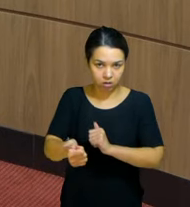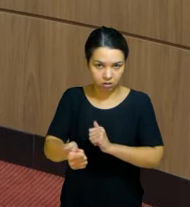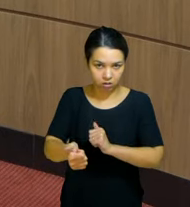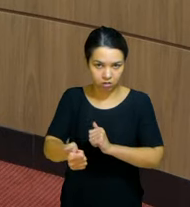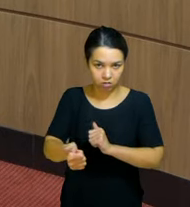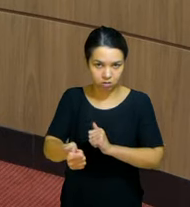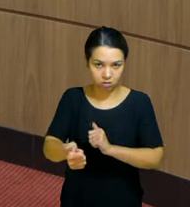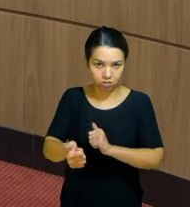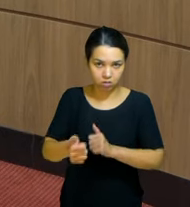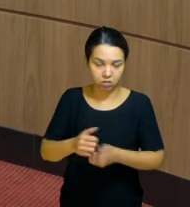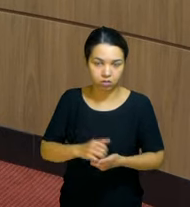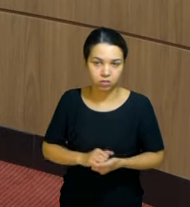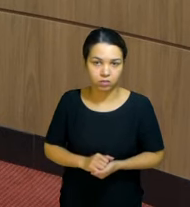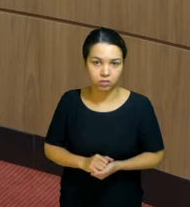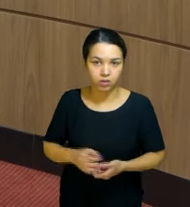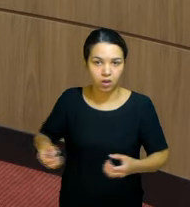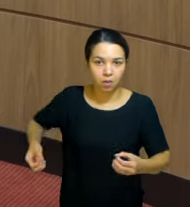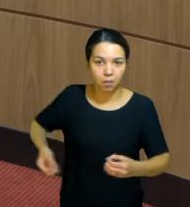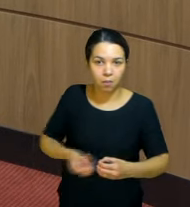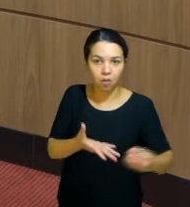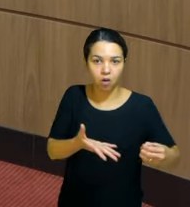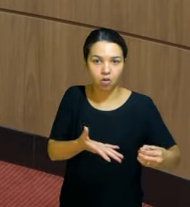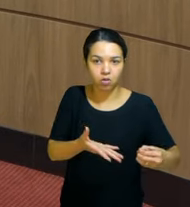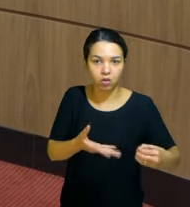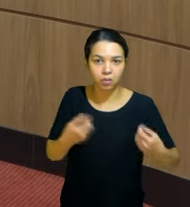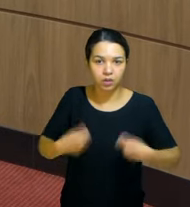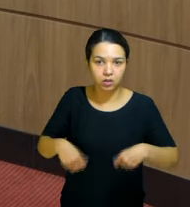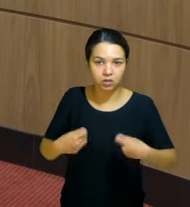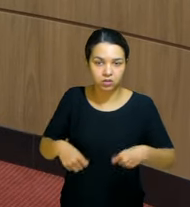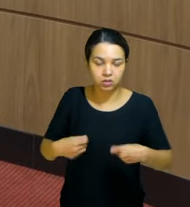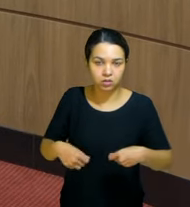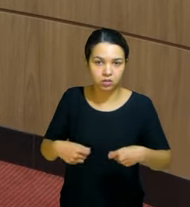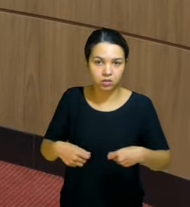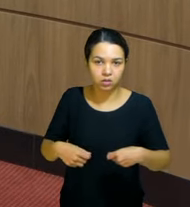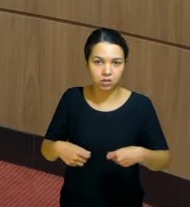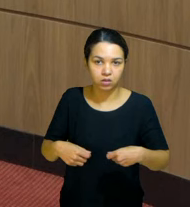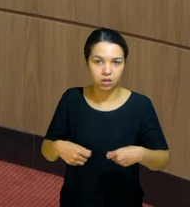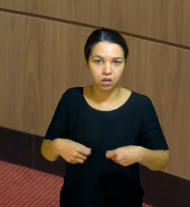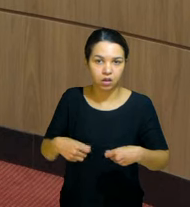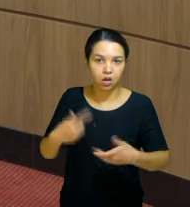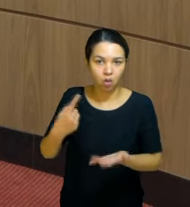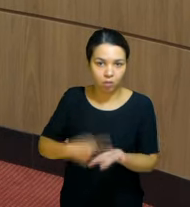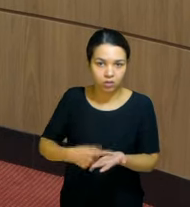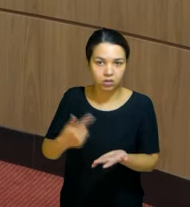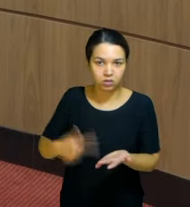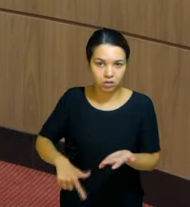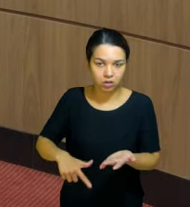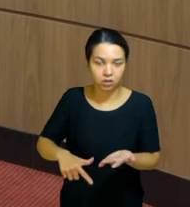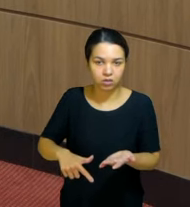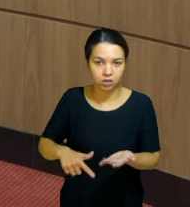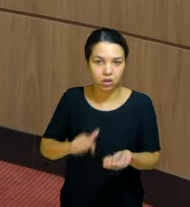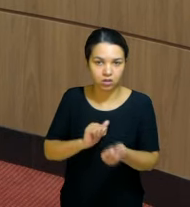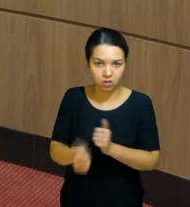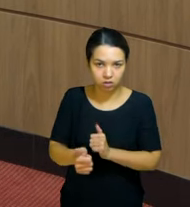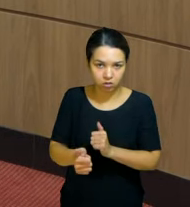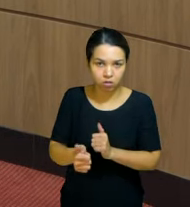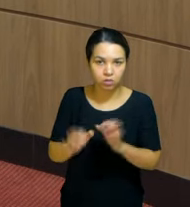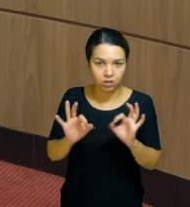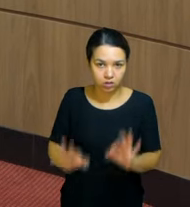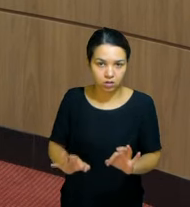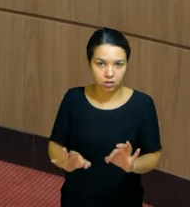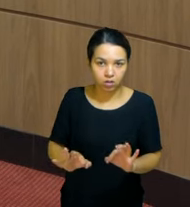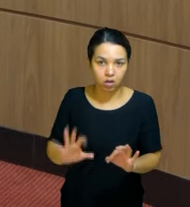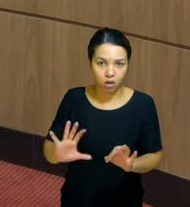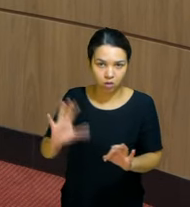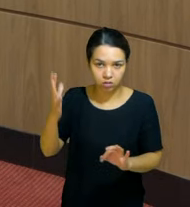confirmar a bocha, eu tenho que depois conversar ali, mas perfeito. Do atletismo, com certeza. Perfeito. Tá? O que aconteceu com a bocha, se me permitir, é que realmente